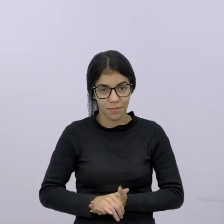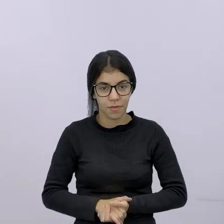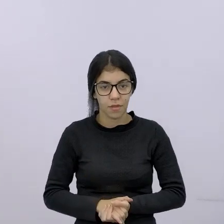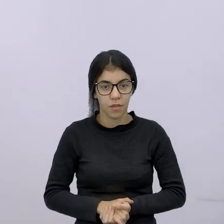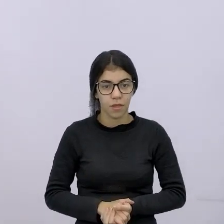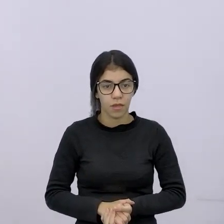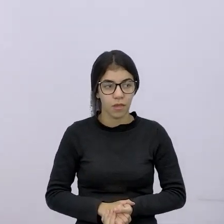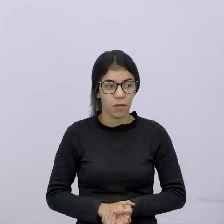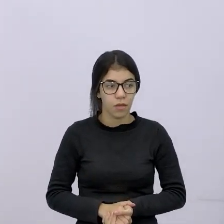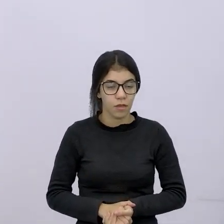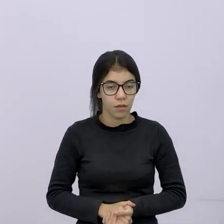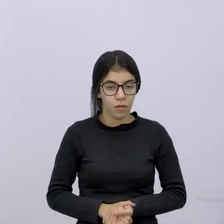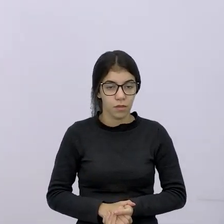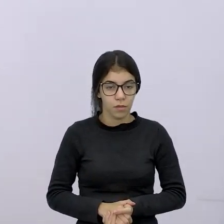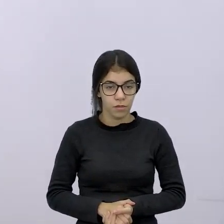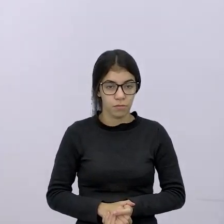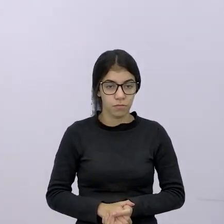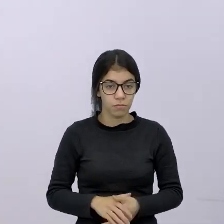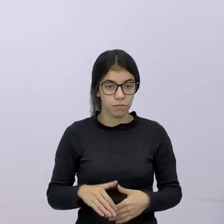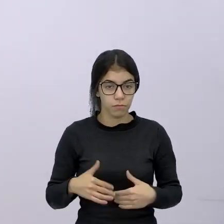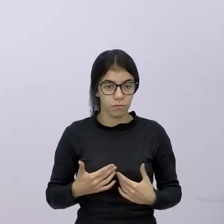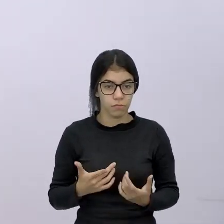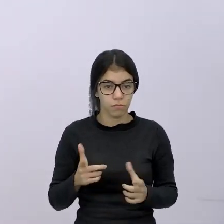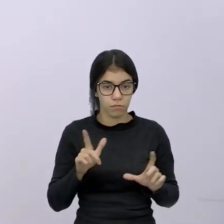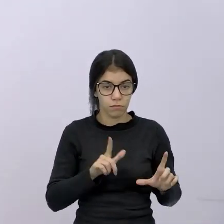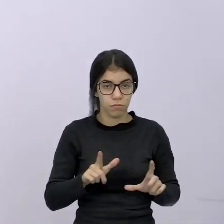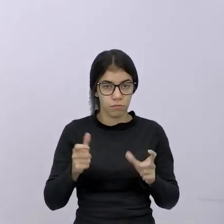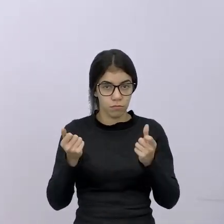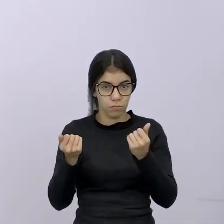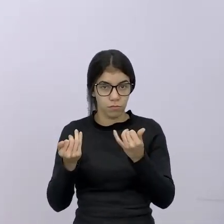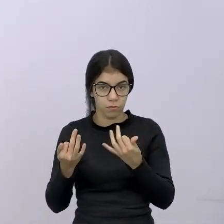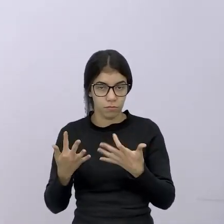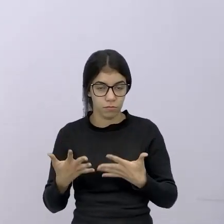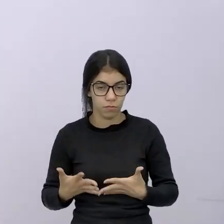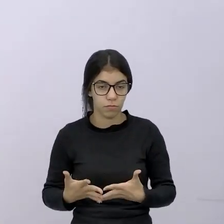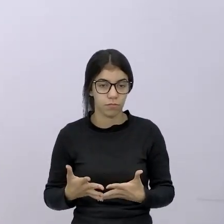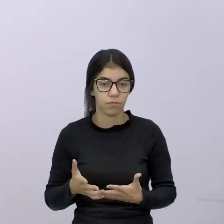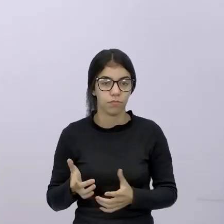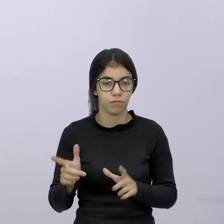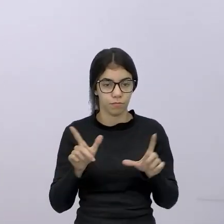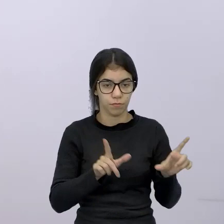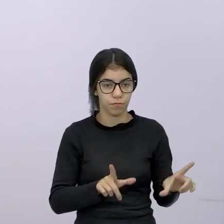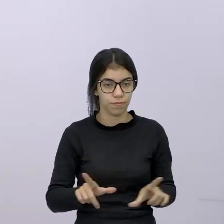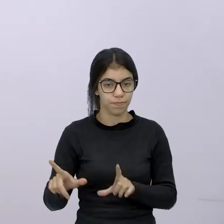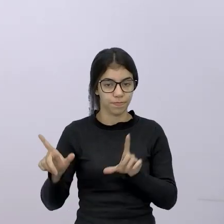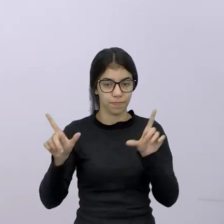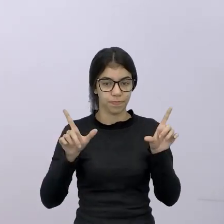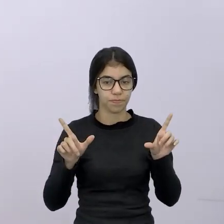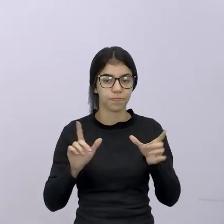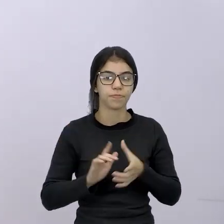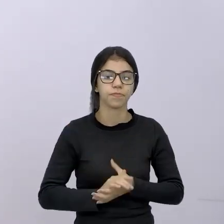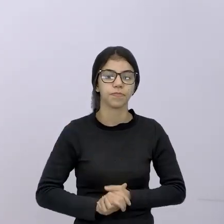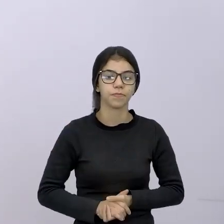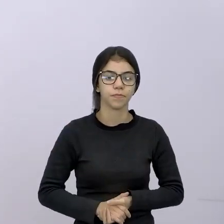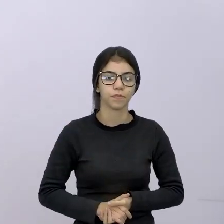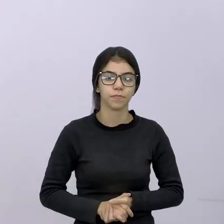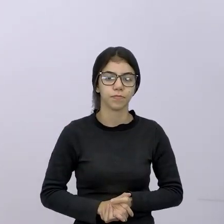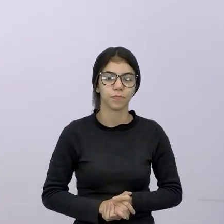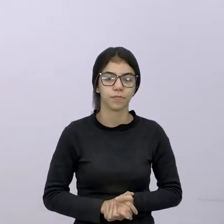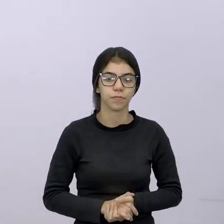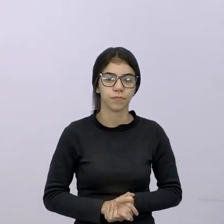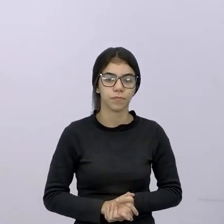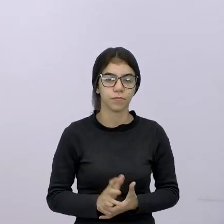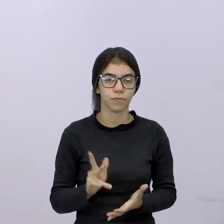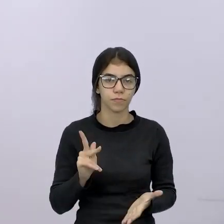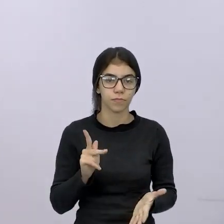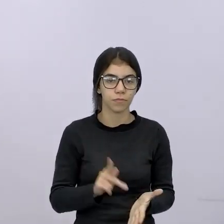pessoal? Então, tá aí mais uma parte da explicação. Vamos passar um novo slide. Verdade. Então,